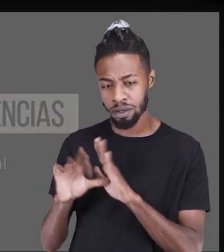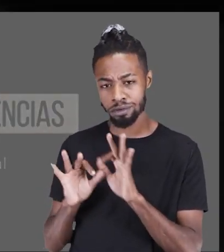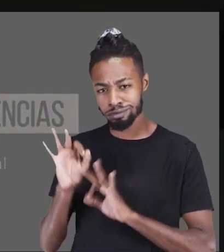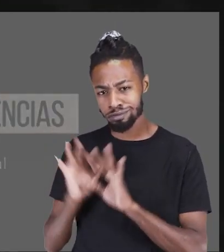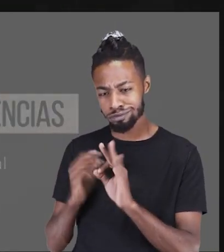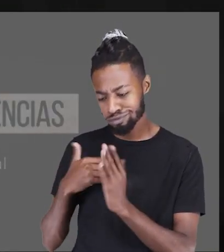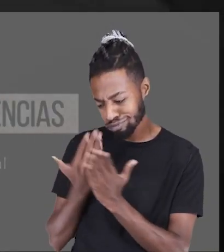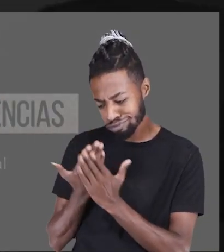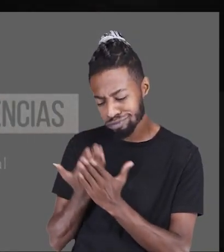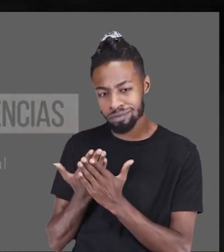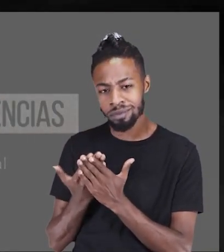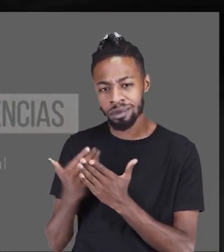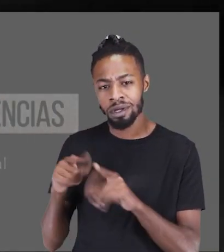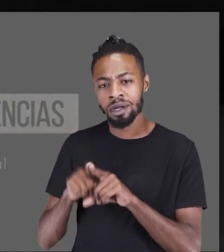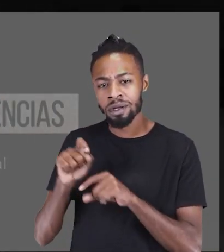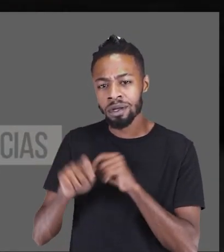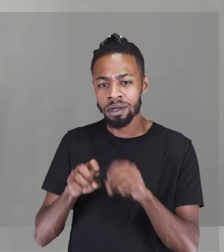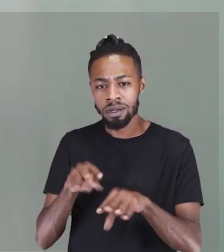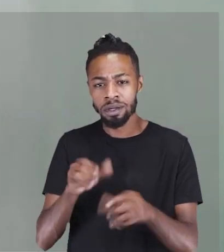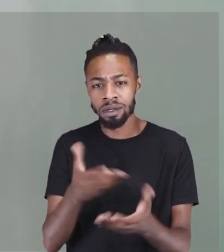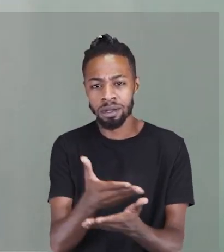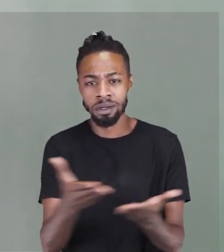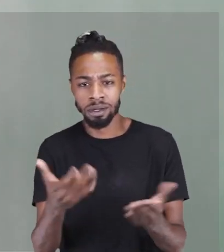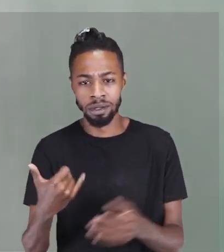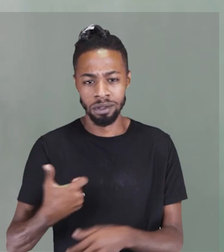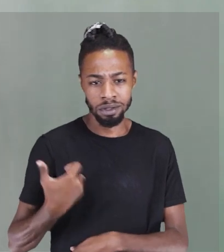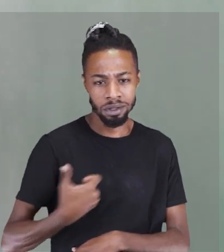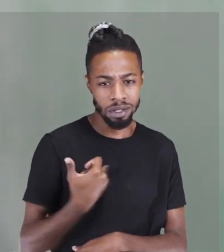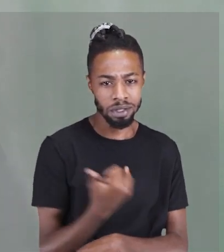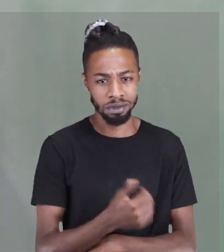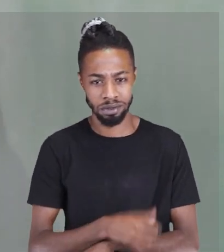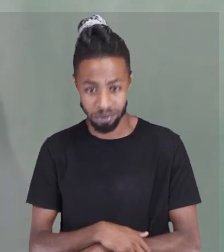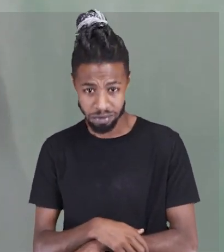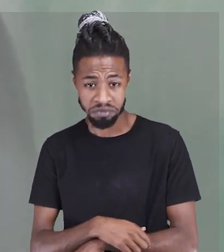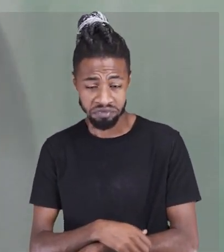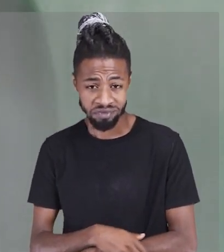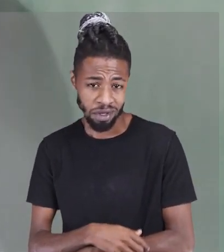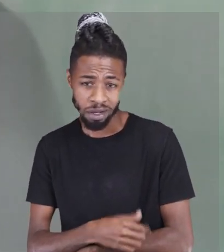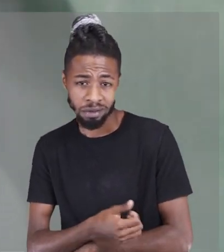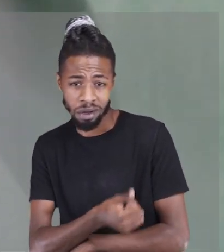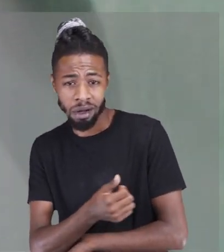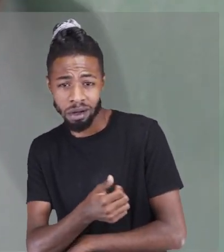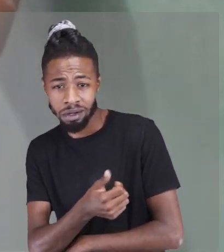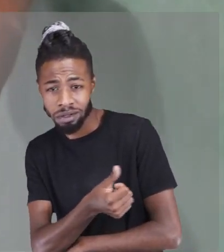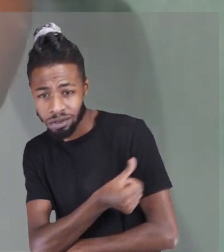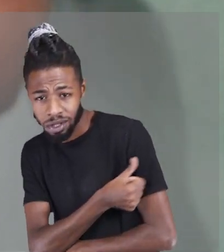ensino-aprendizagem, o professor. Os professores são preparados para trabalhar